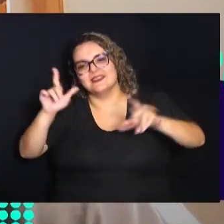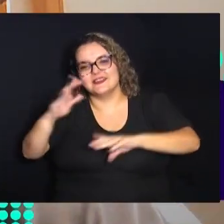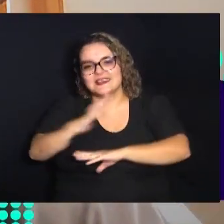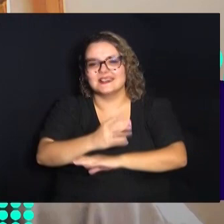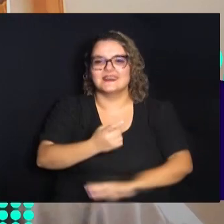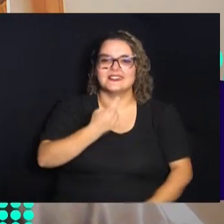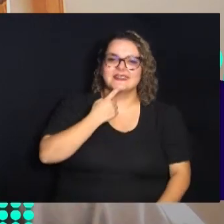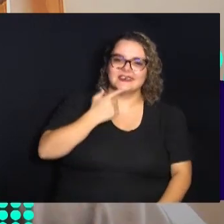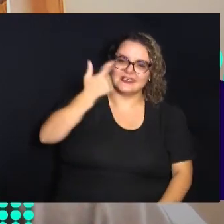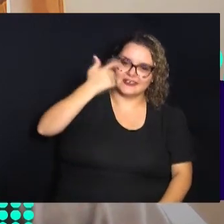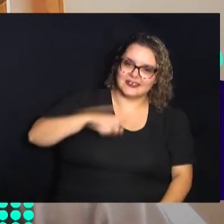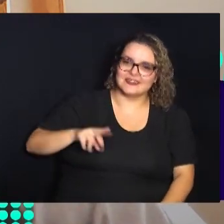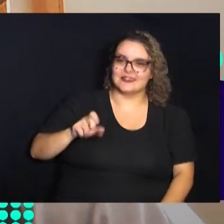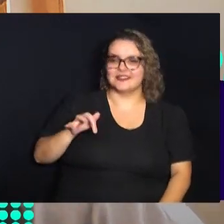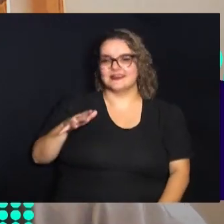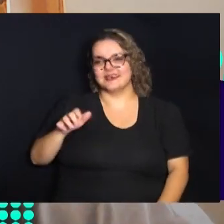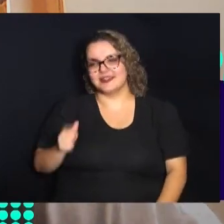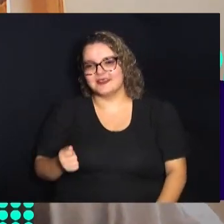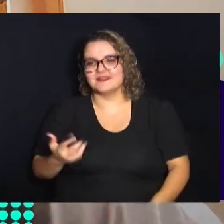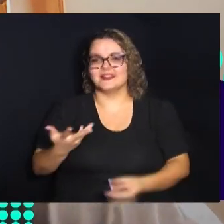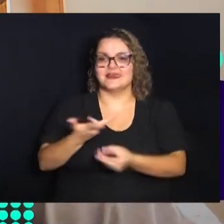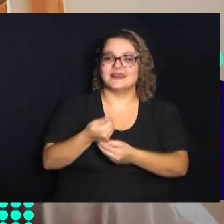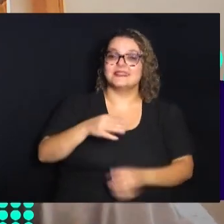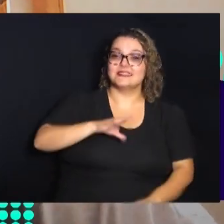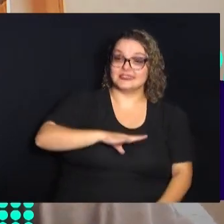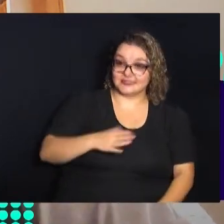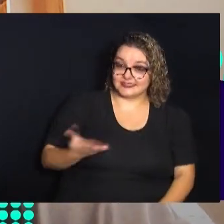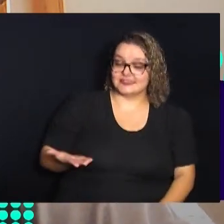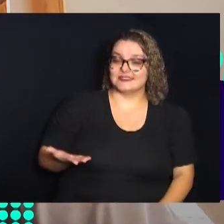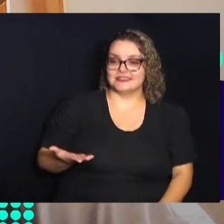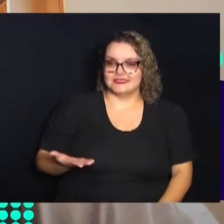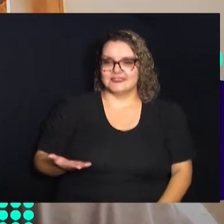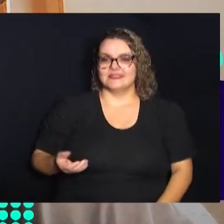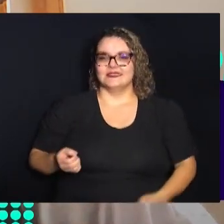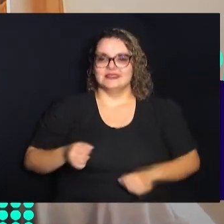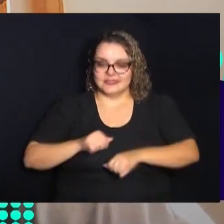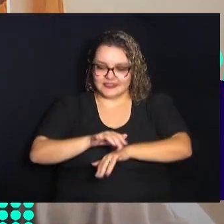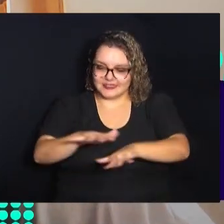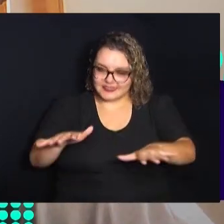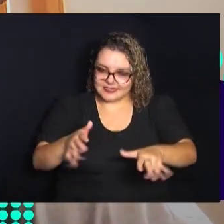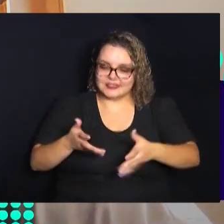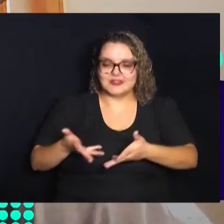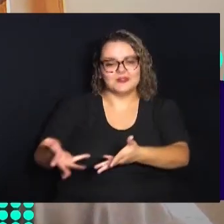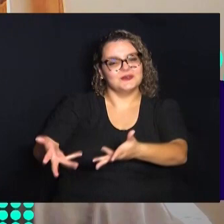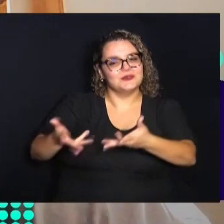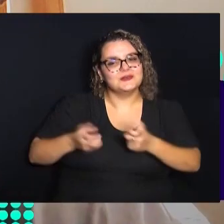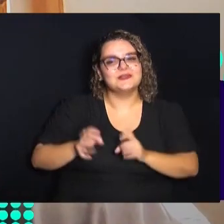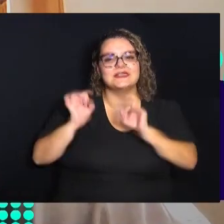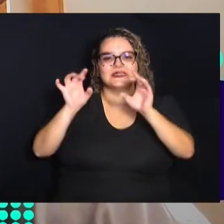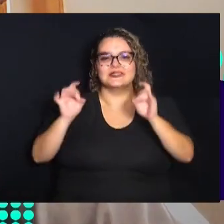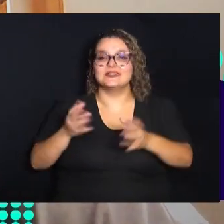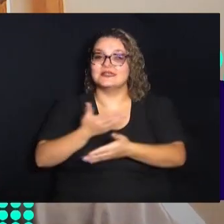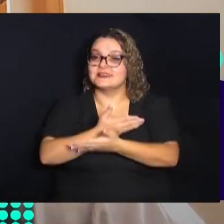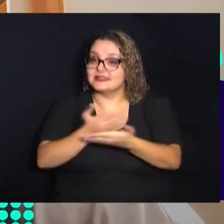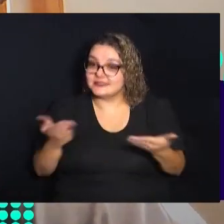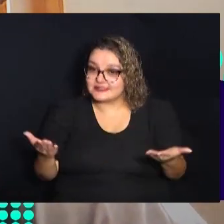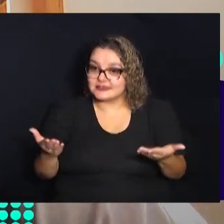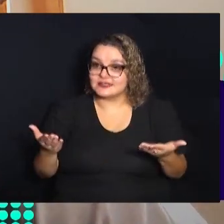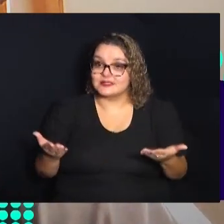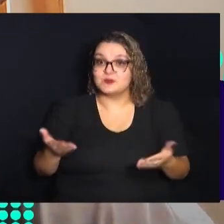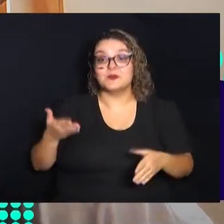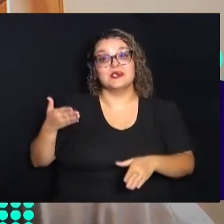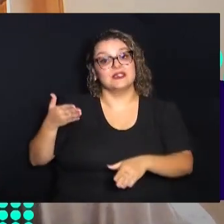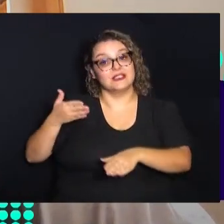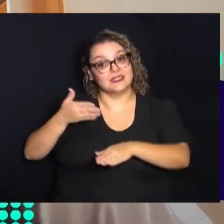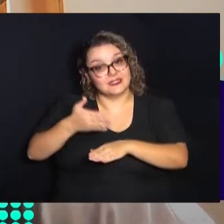da TV Câmara Campinas. Eu sou Rafa Carvalho, artista da cidade, e passo para fazer um convite muito especial a